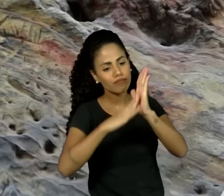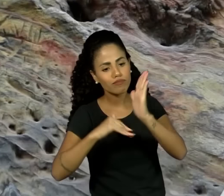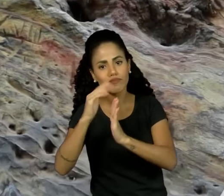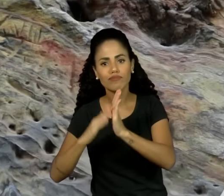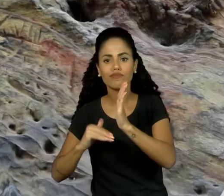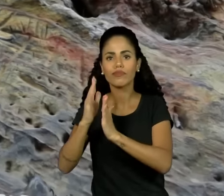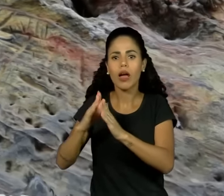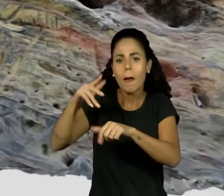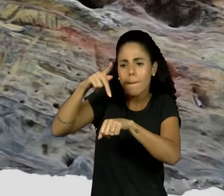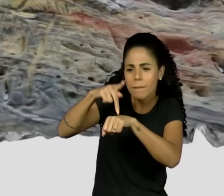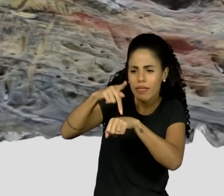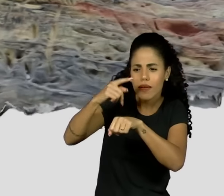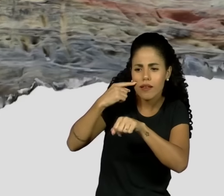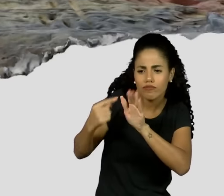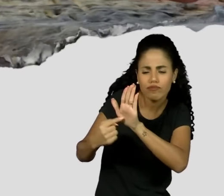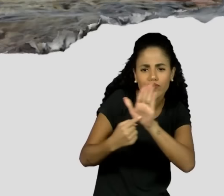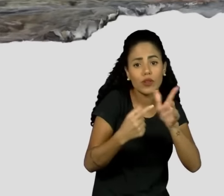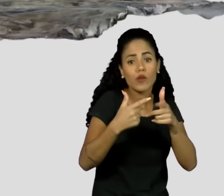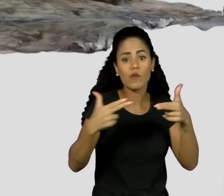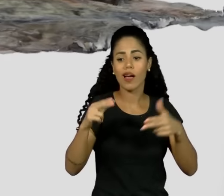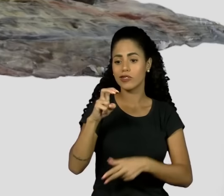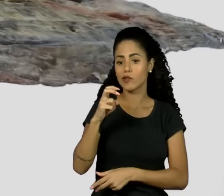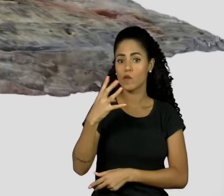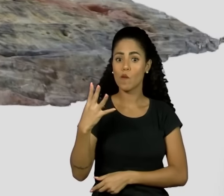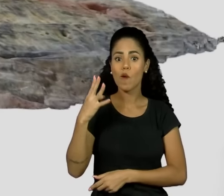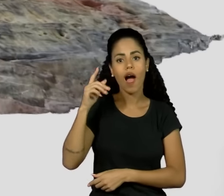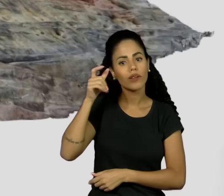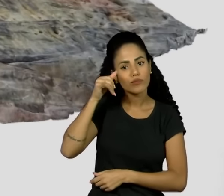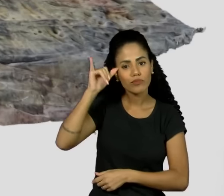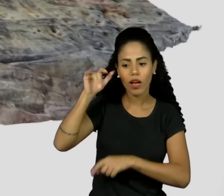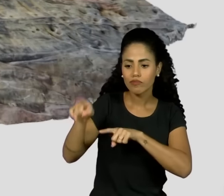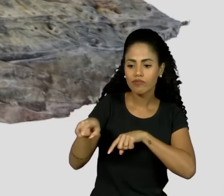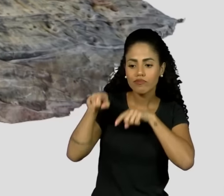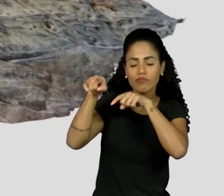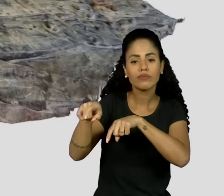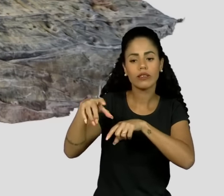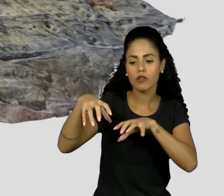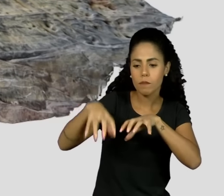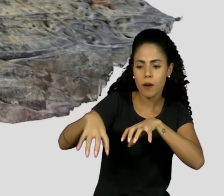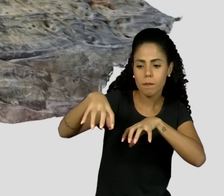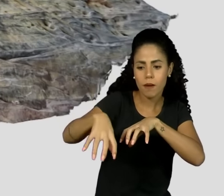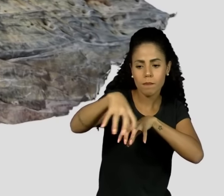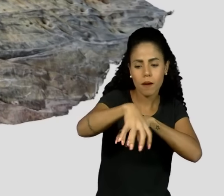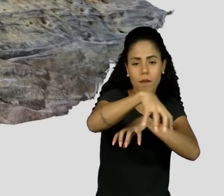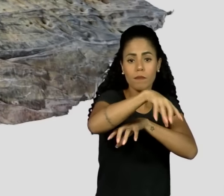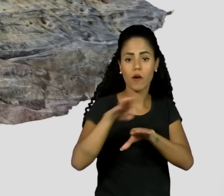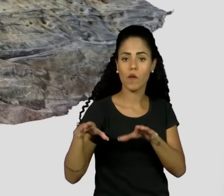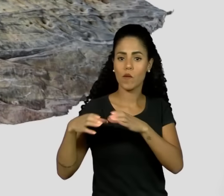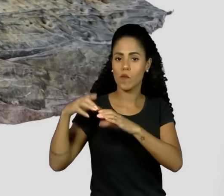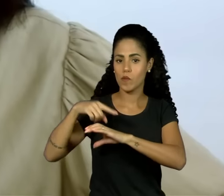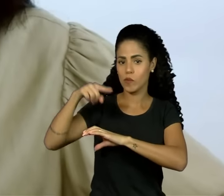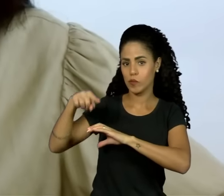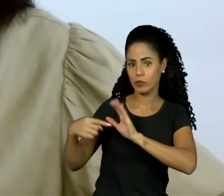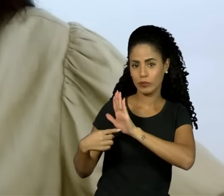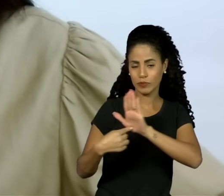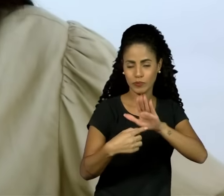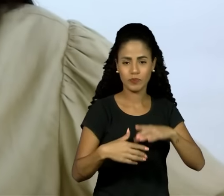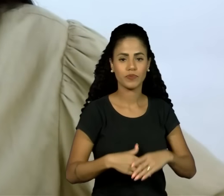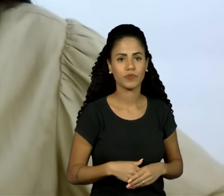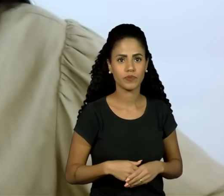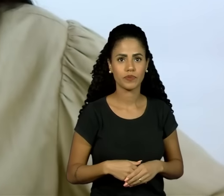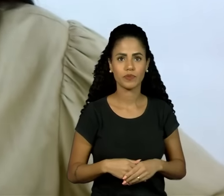modelos tridimensionais de 54 sítios arqueológicos mapeados pelos cientistas.